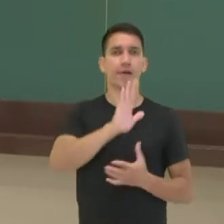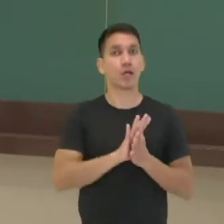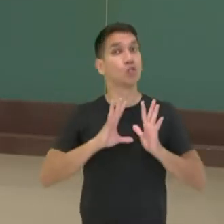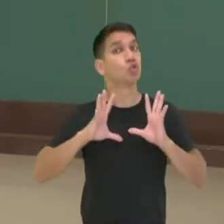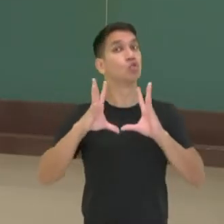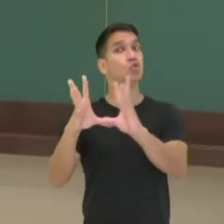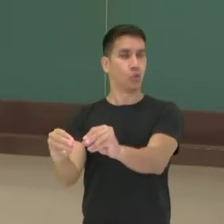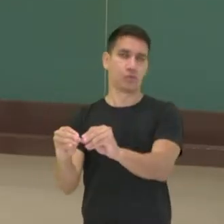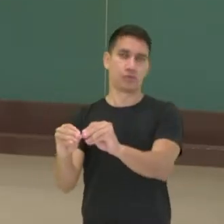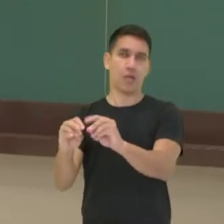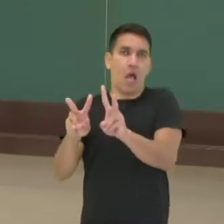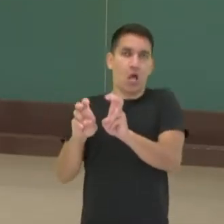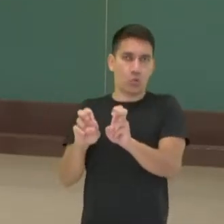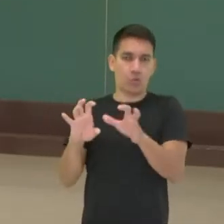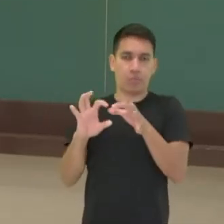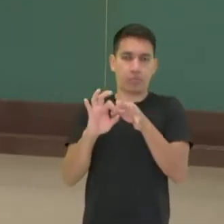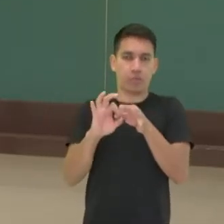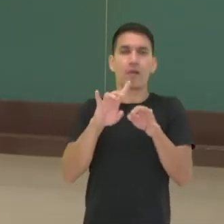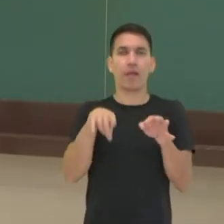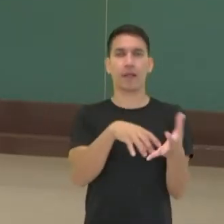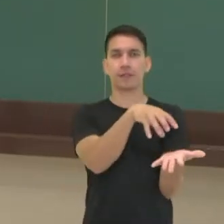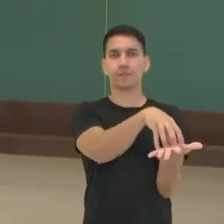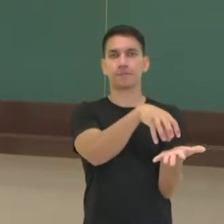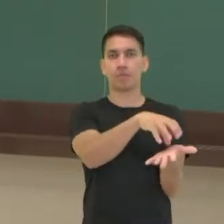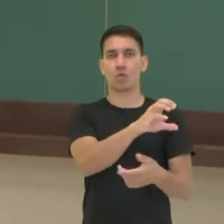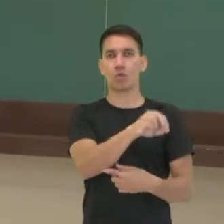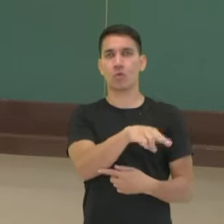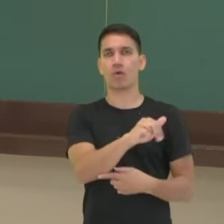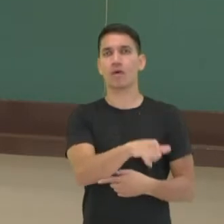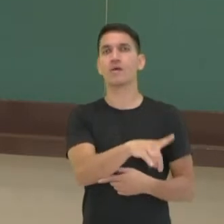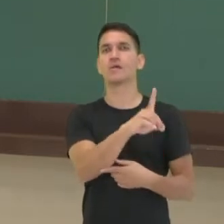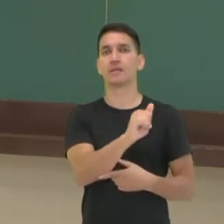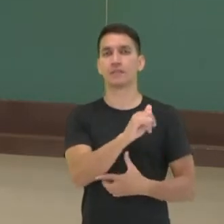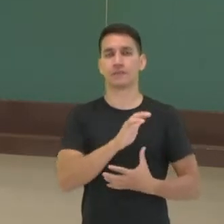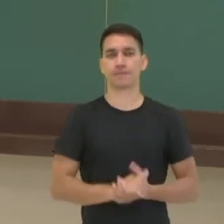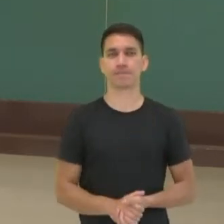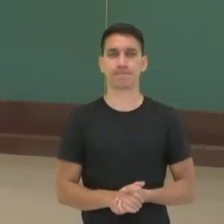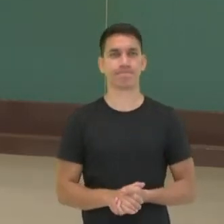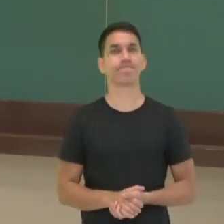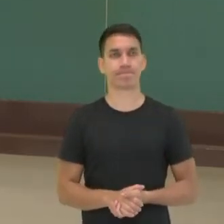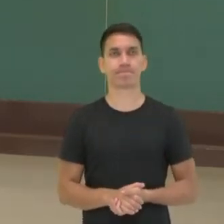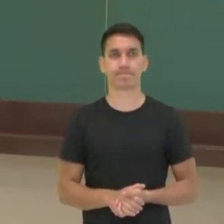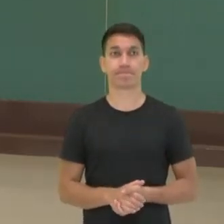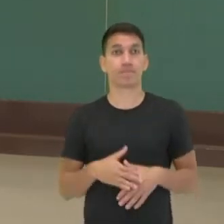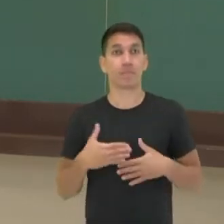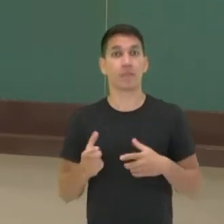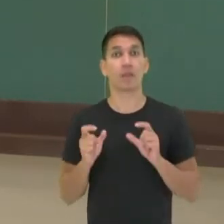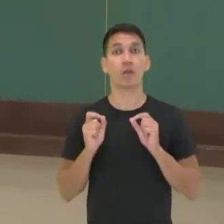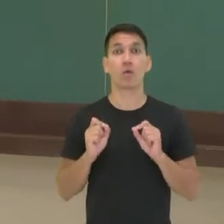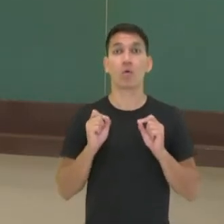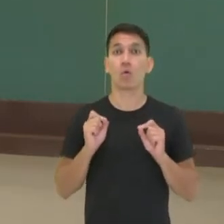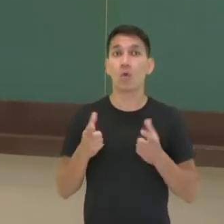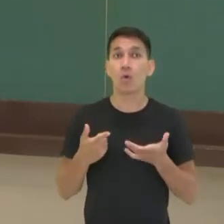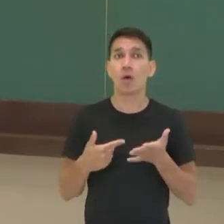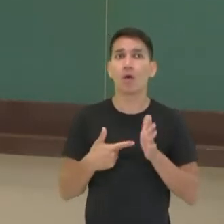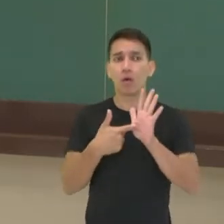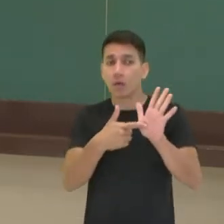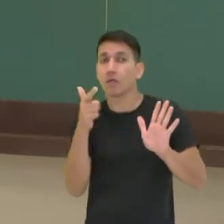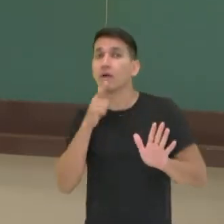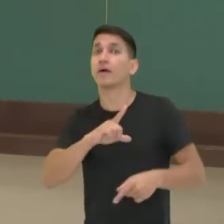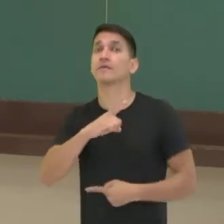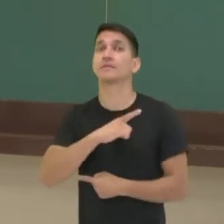estão relacionados diretamente ao que o CONANDA faz. Então aqui ele possui esse dever